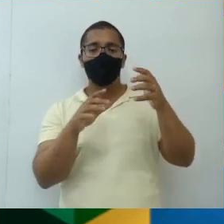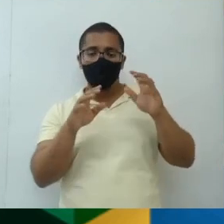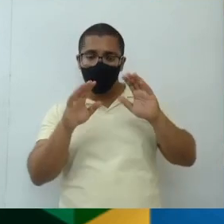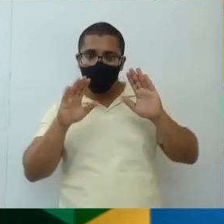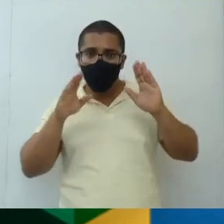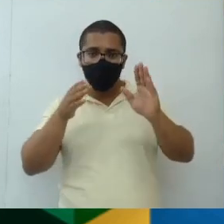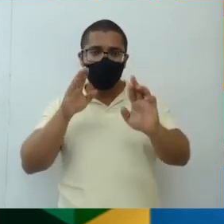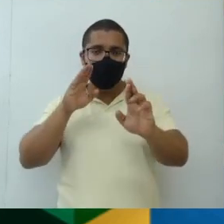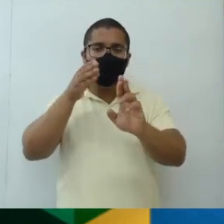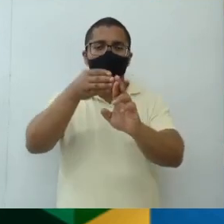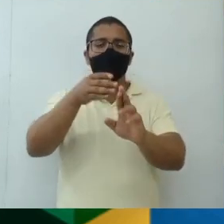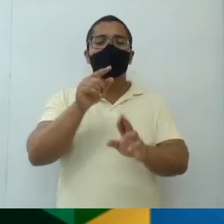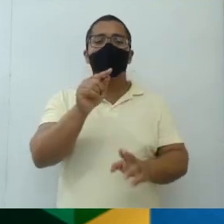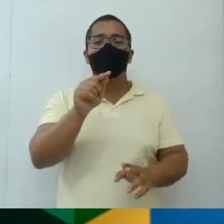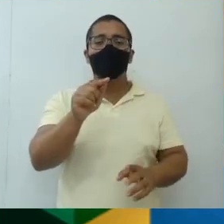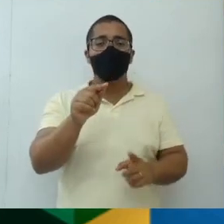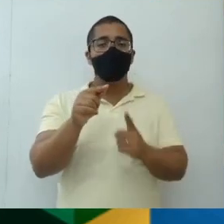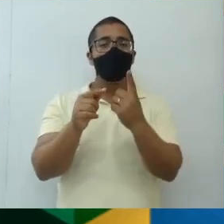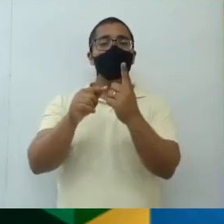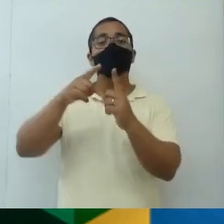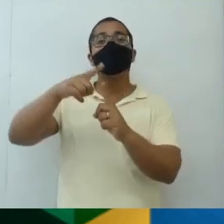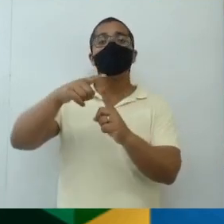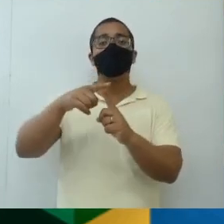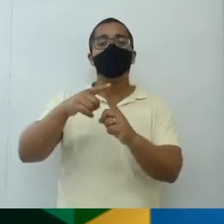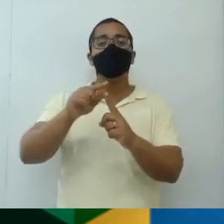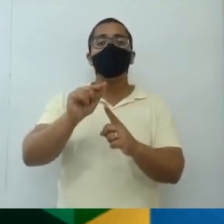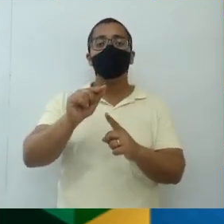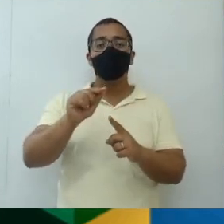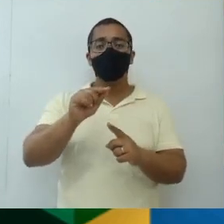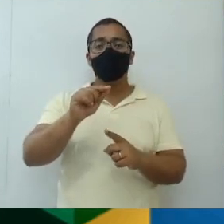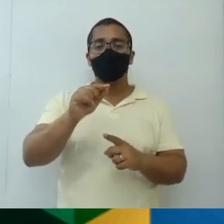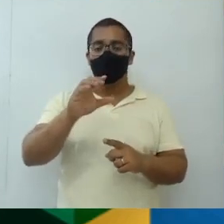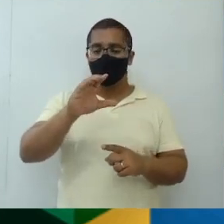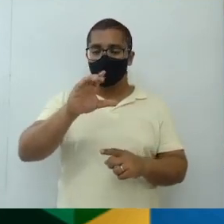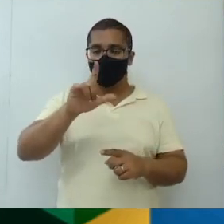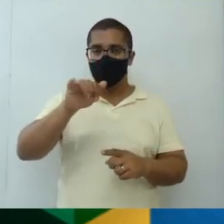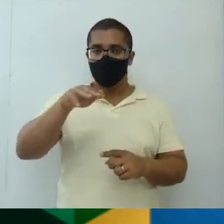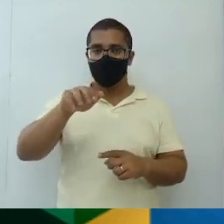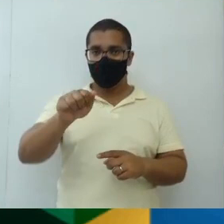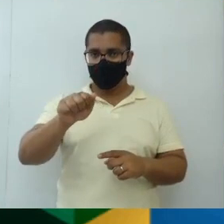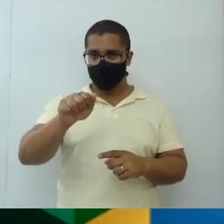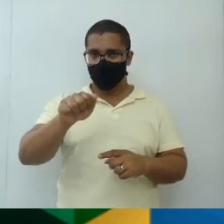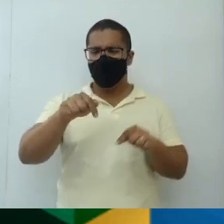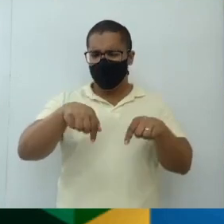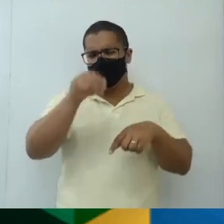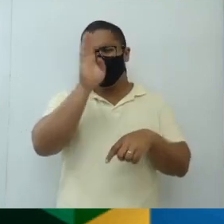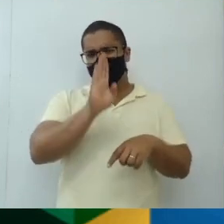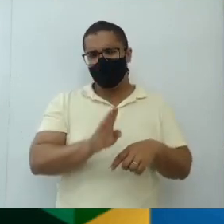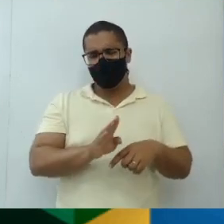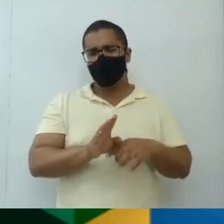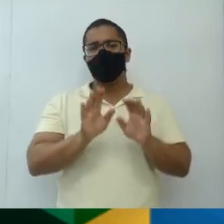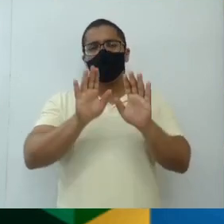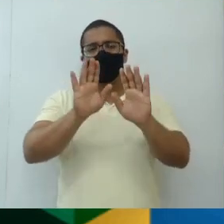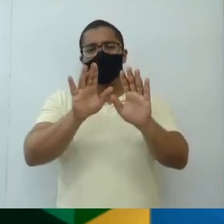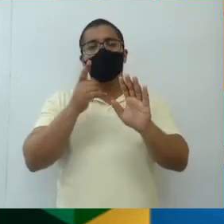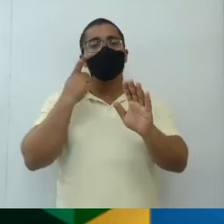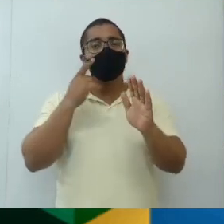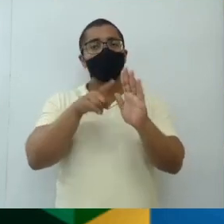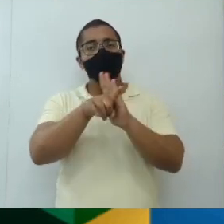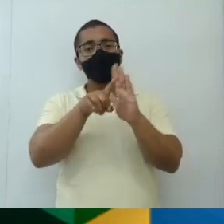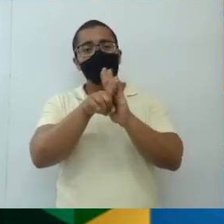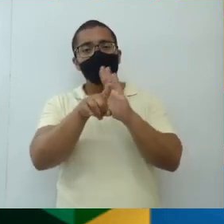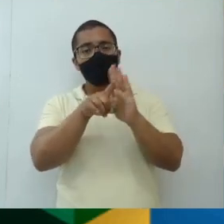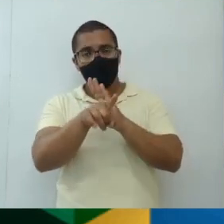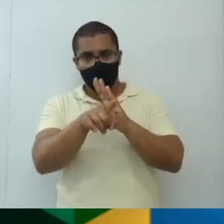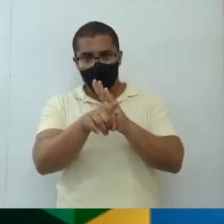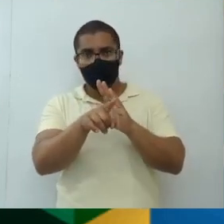referência ao único tipo de clima brasileiro análise as análise as